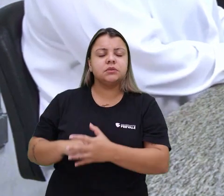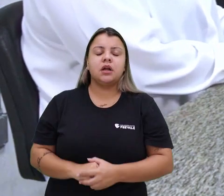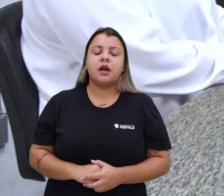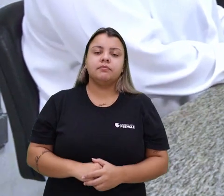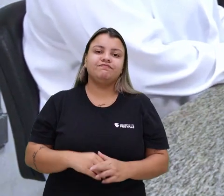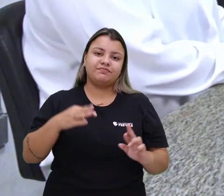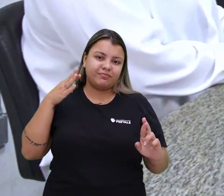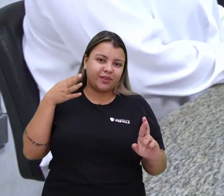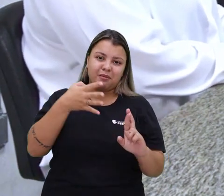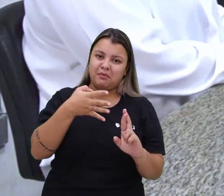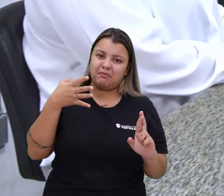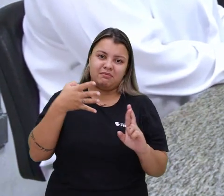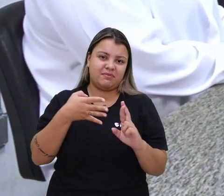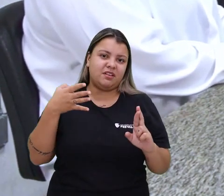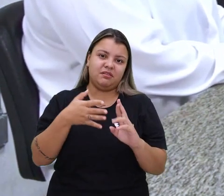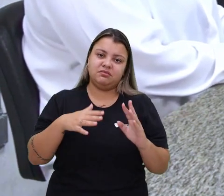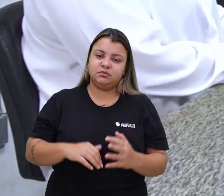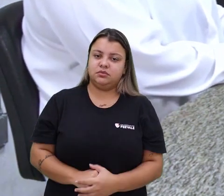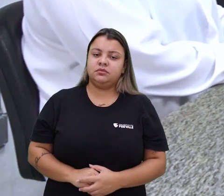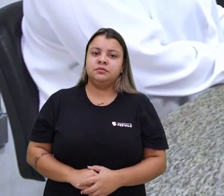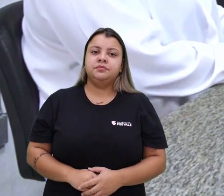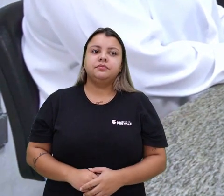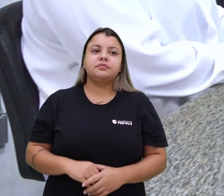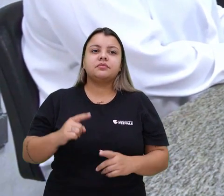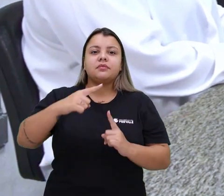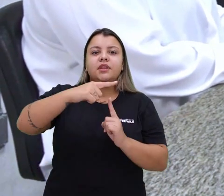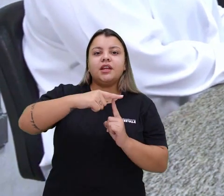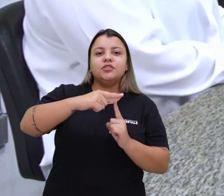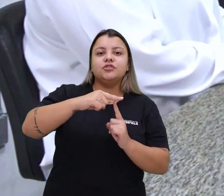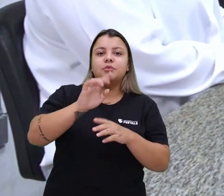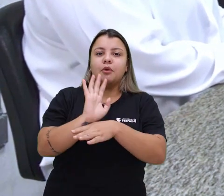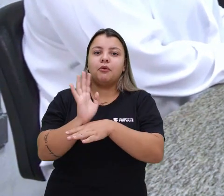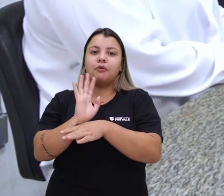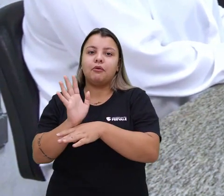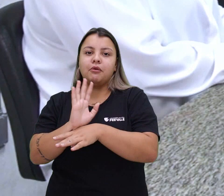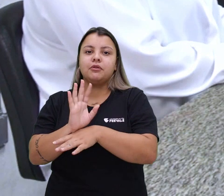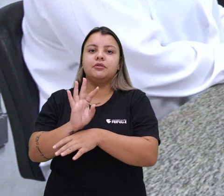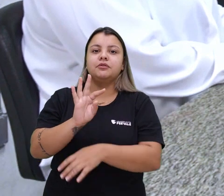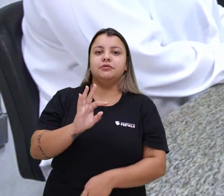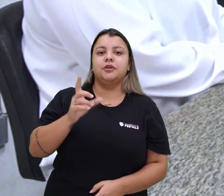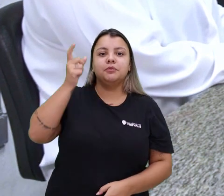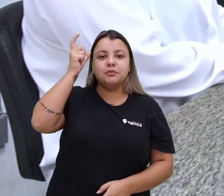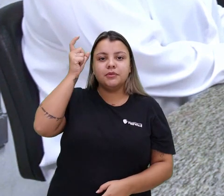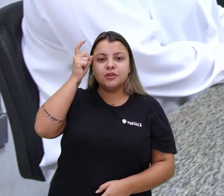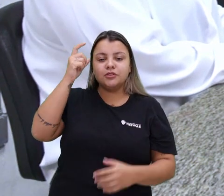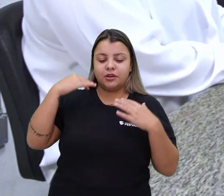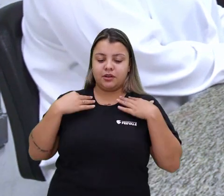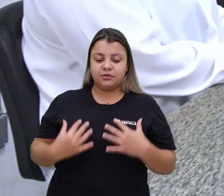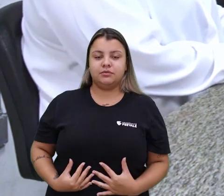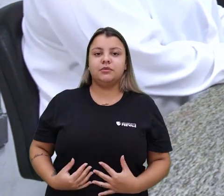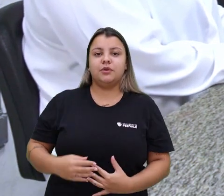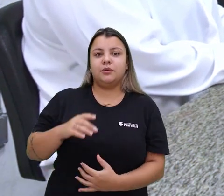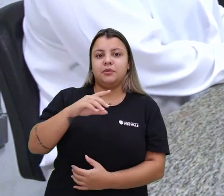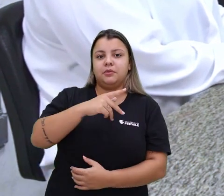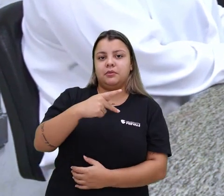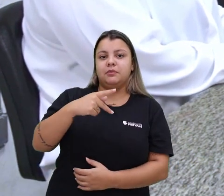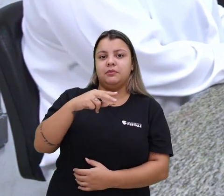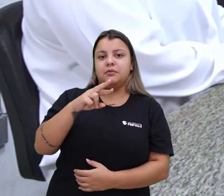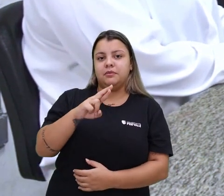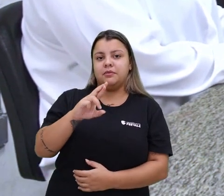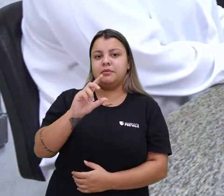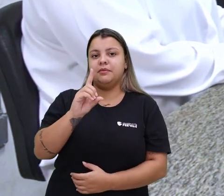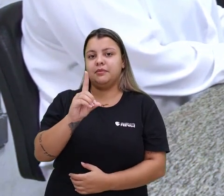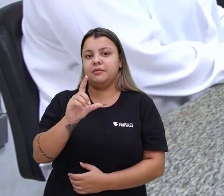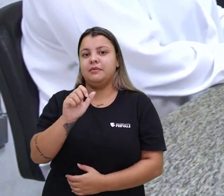uma referência era uma referência assim né era tipo Diabo Veste Prada né francesa né é gomia francesa assim eu